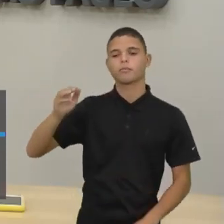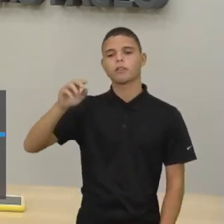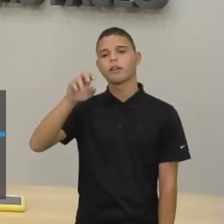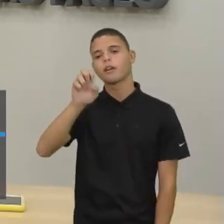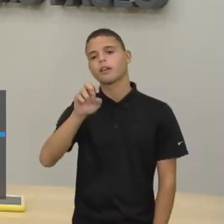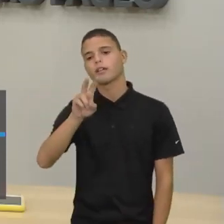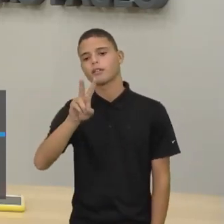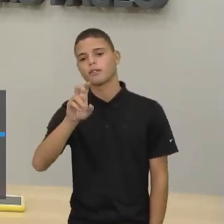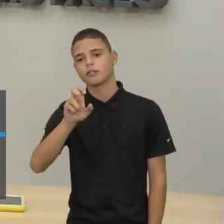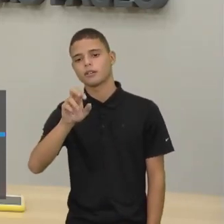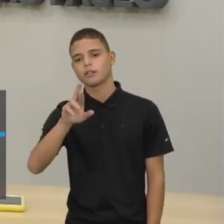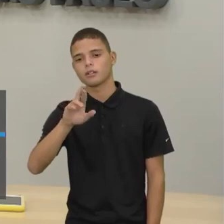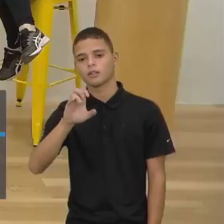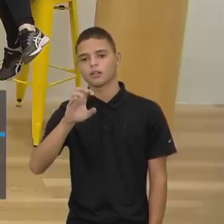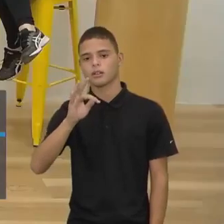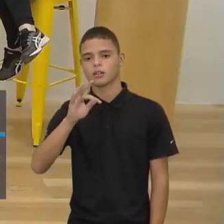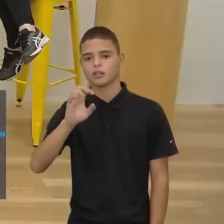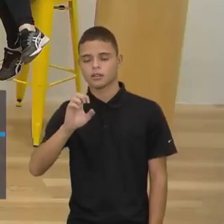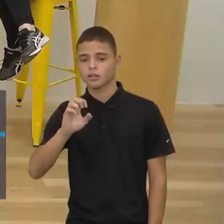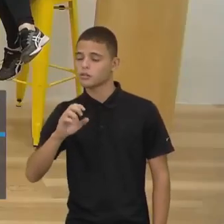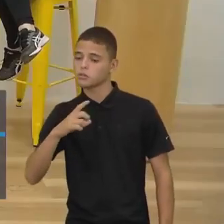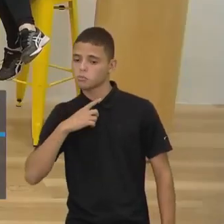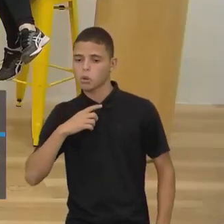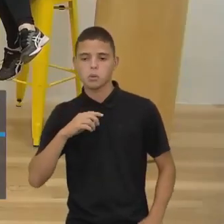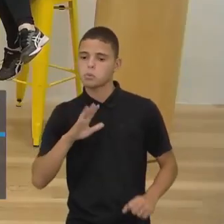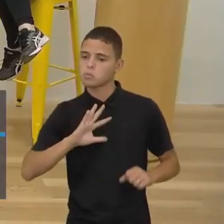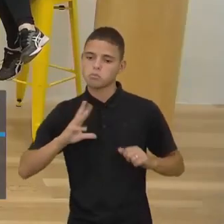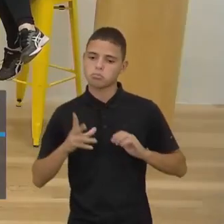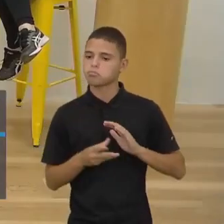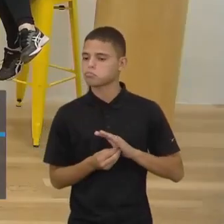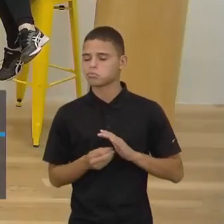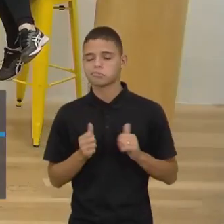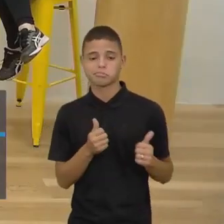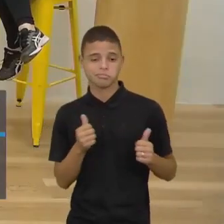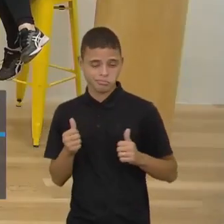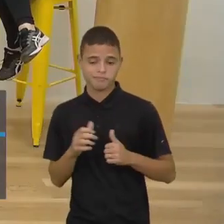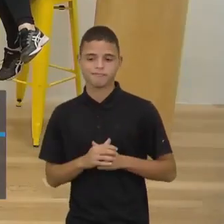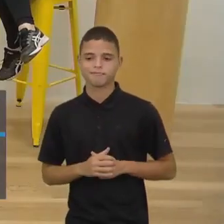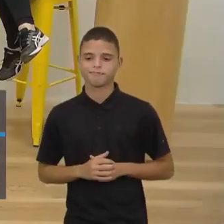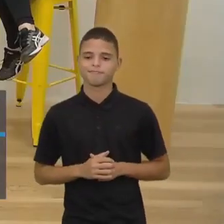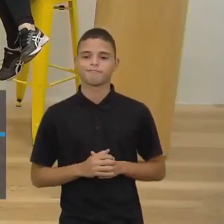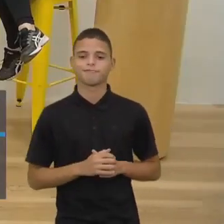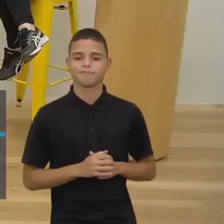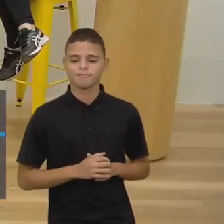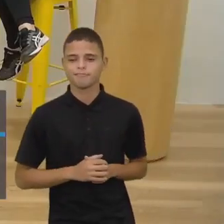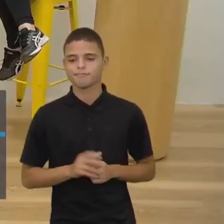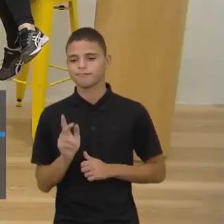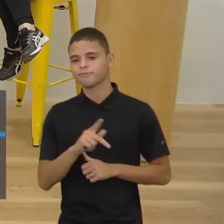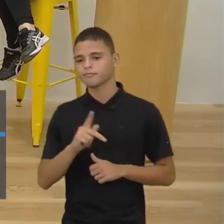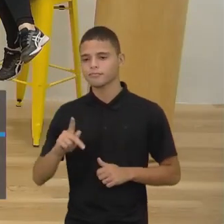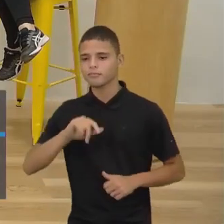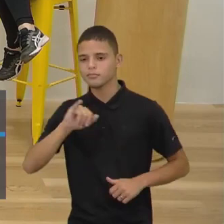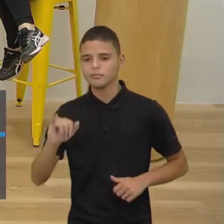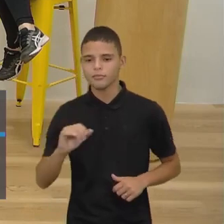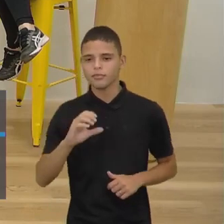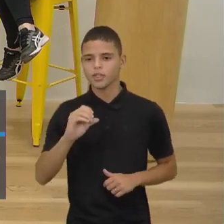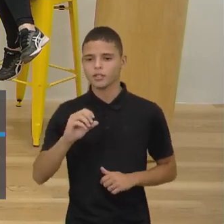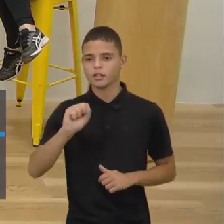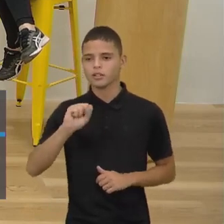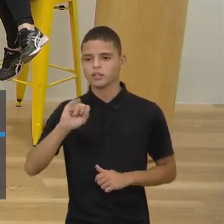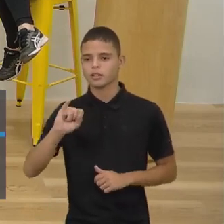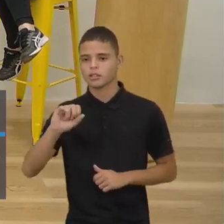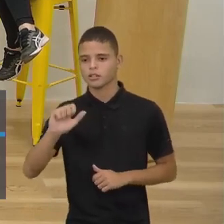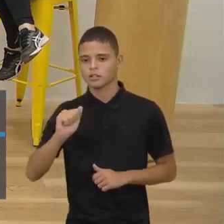maior depressão do mundo. Então tá Tudo completo ali, aí tudo bom. na questão aí de relevo. É O importante. professor Josias respondeu, falou que tá tudo